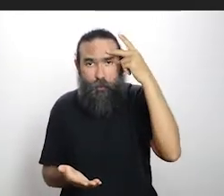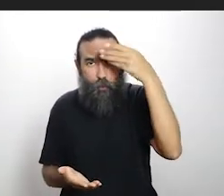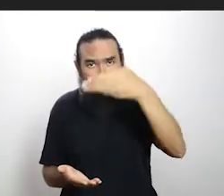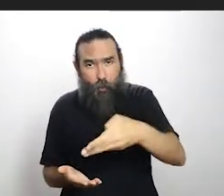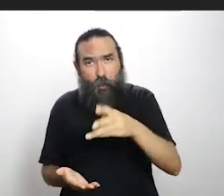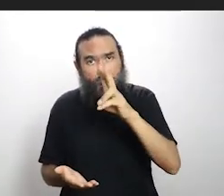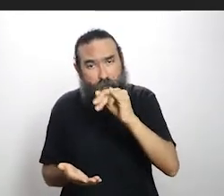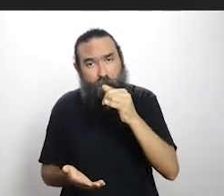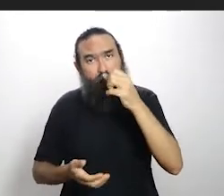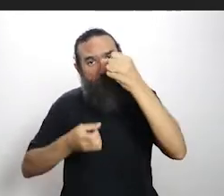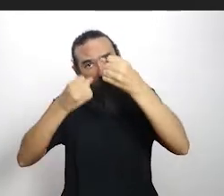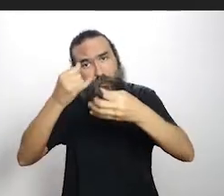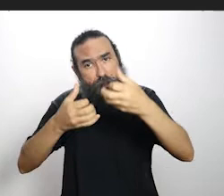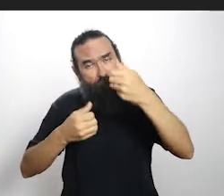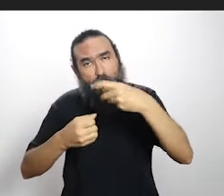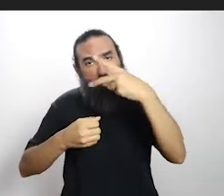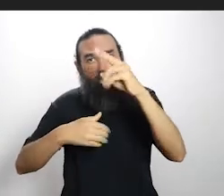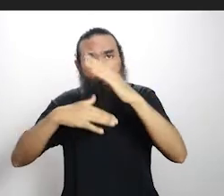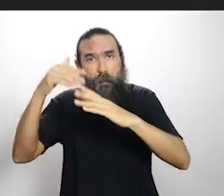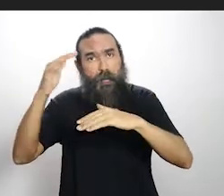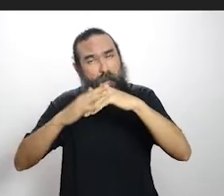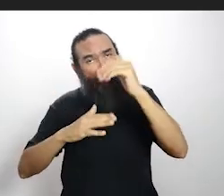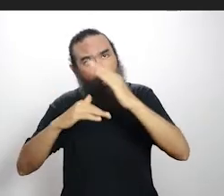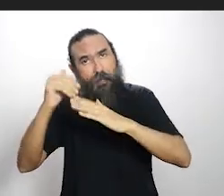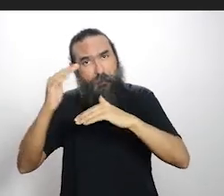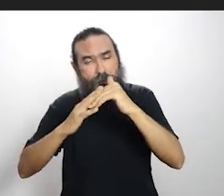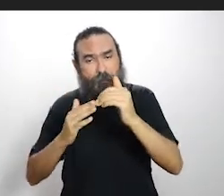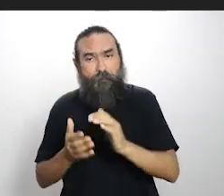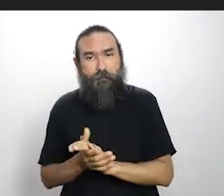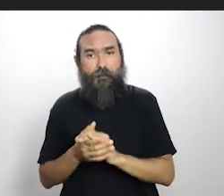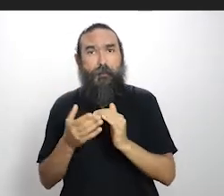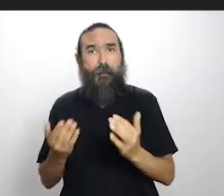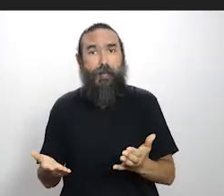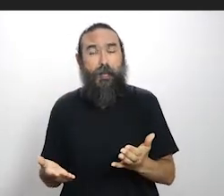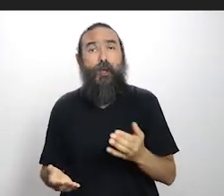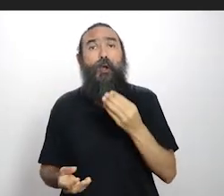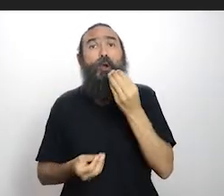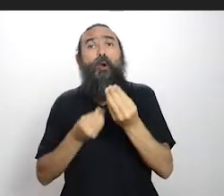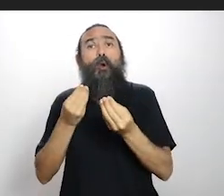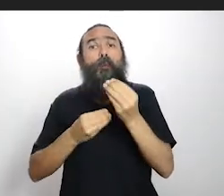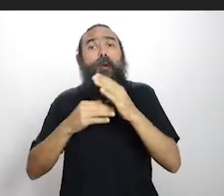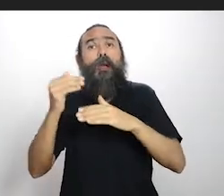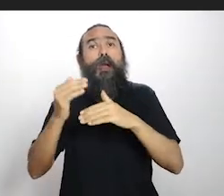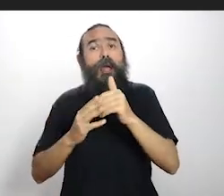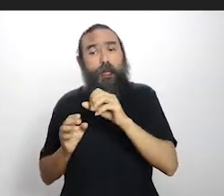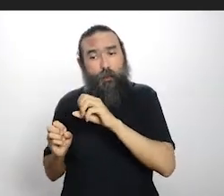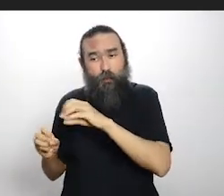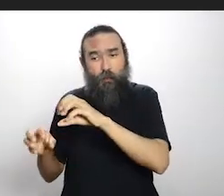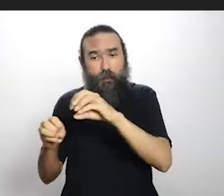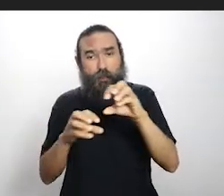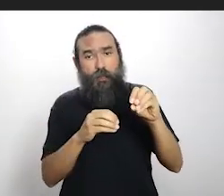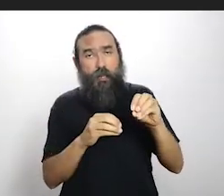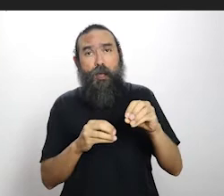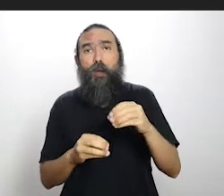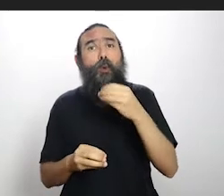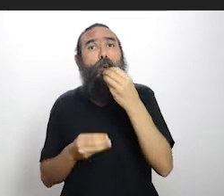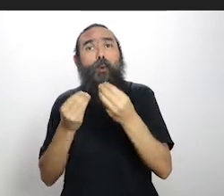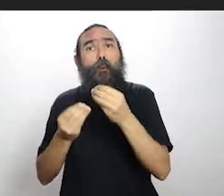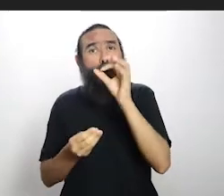trajetória vai trazer um pouco disso, é o que o processo educacional não é somente no